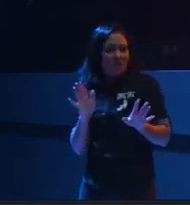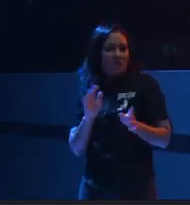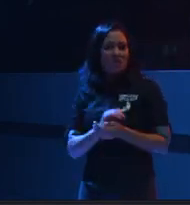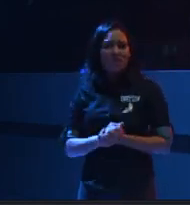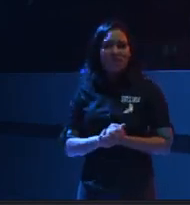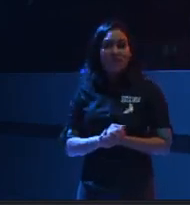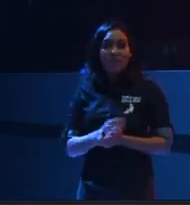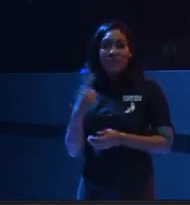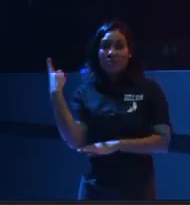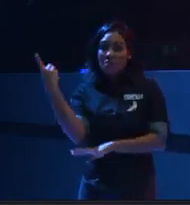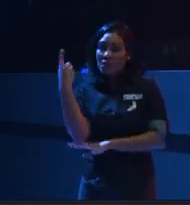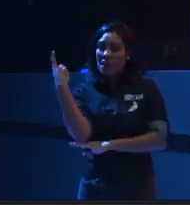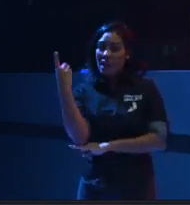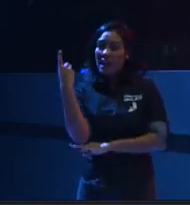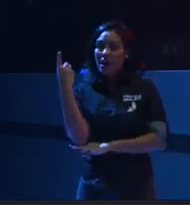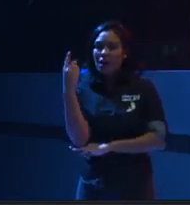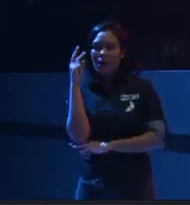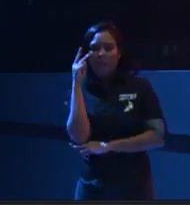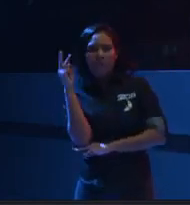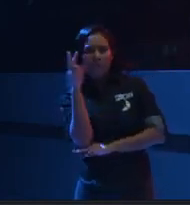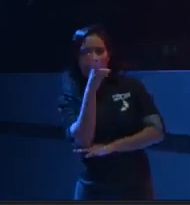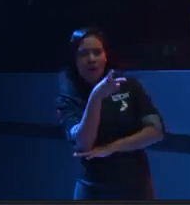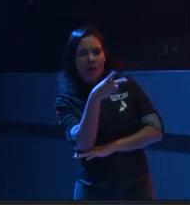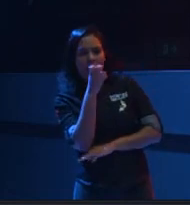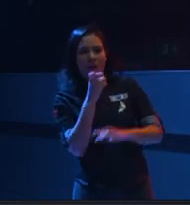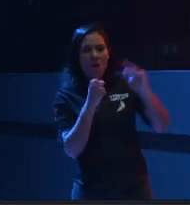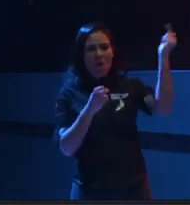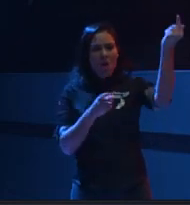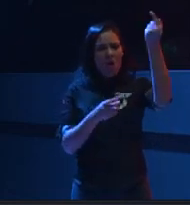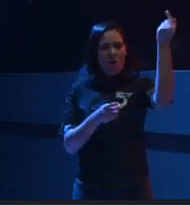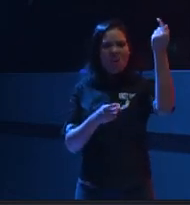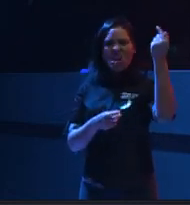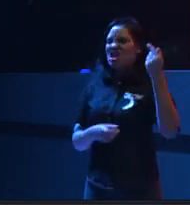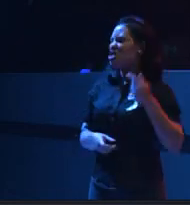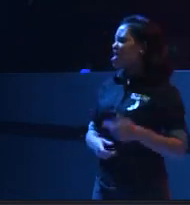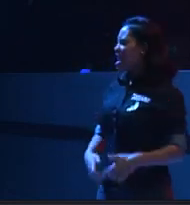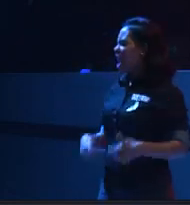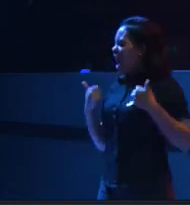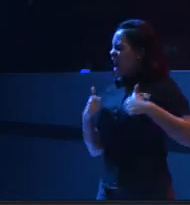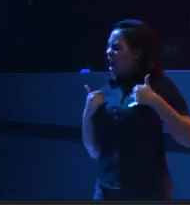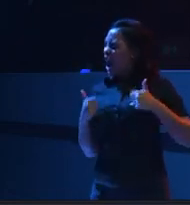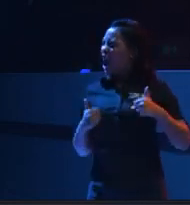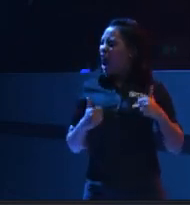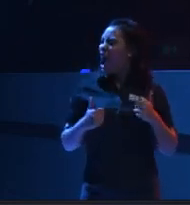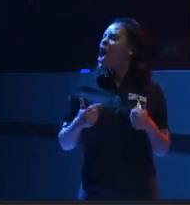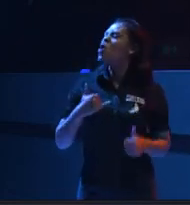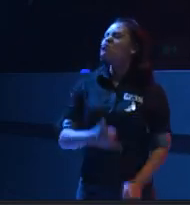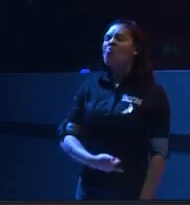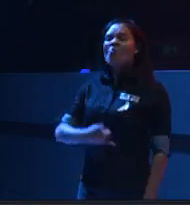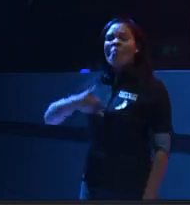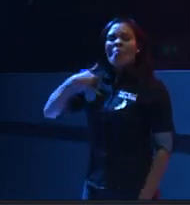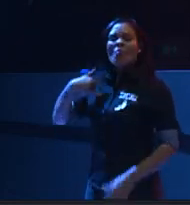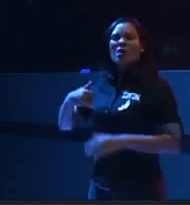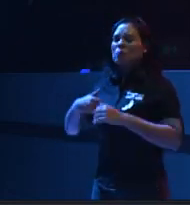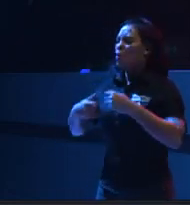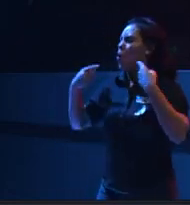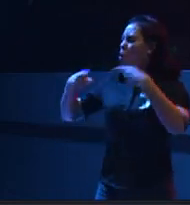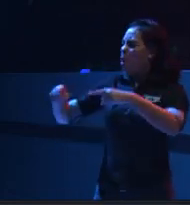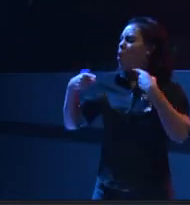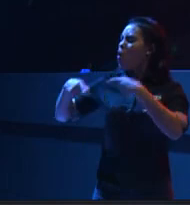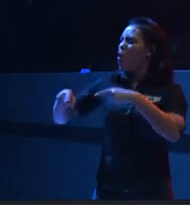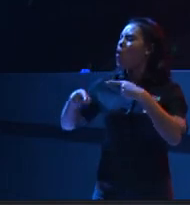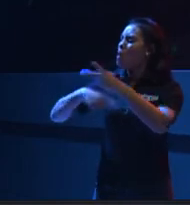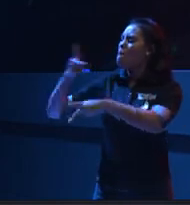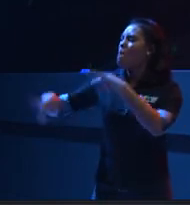B Golias afrontando o exército de Israel ele vê Golias xingando o povo de Deus